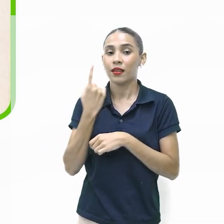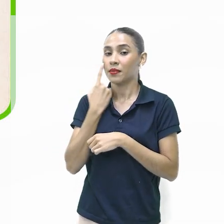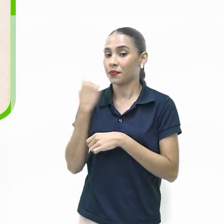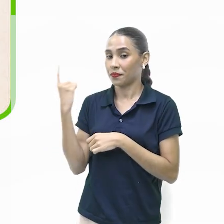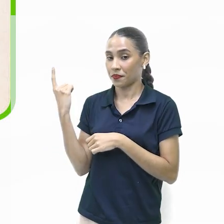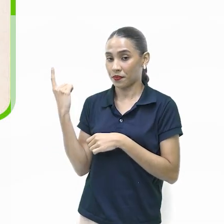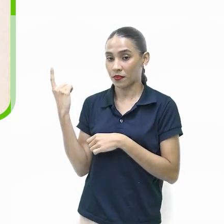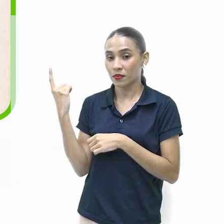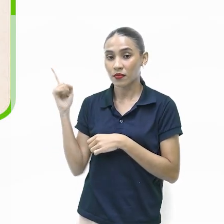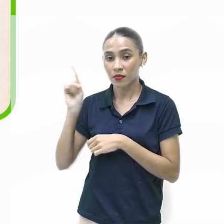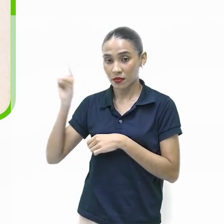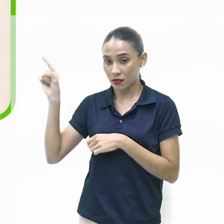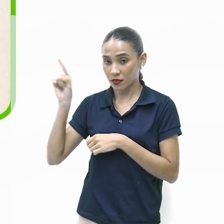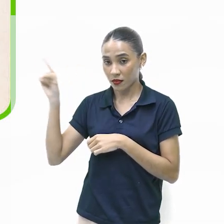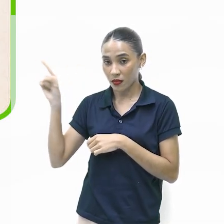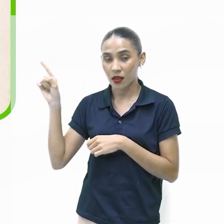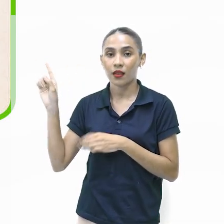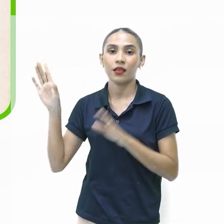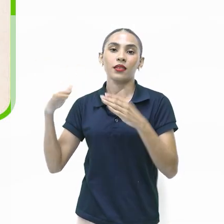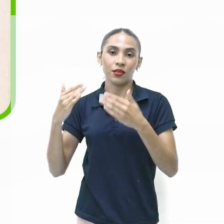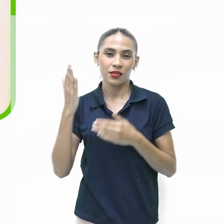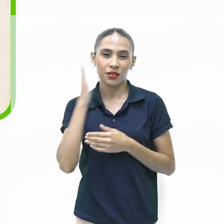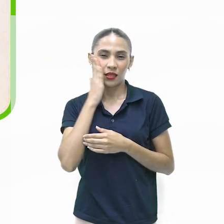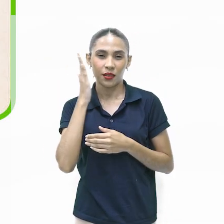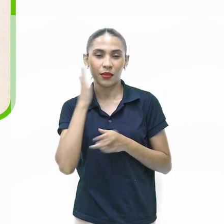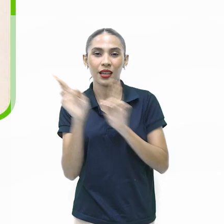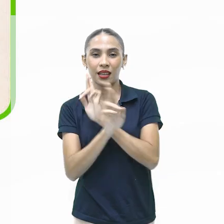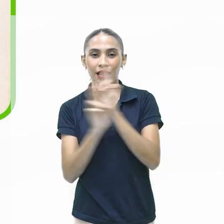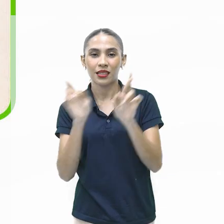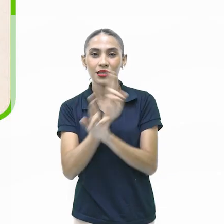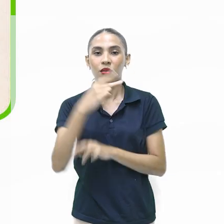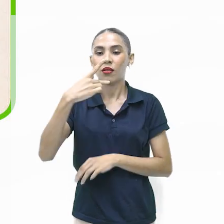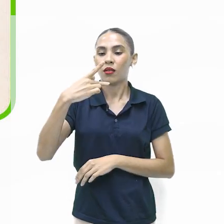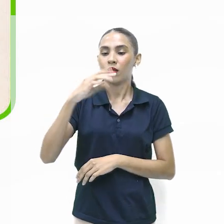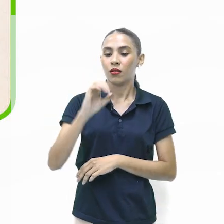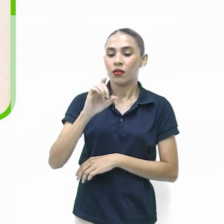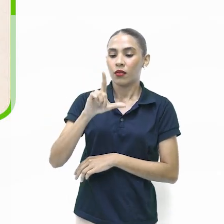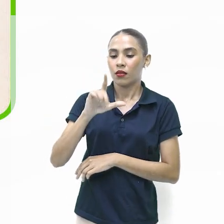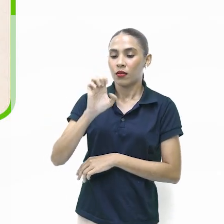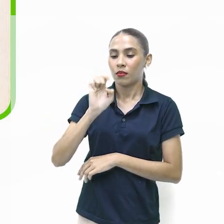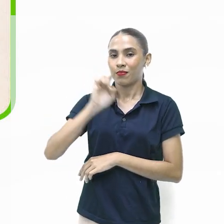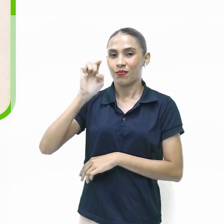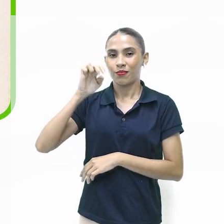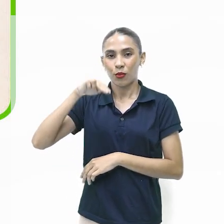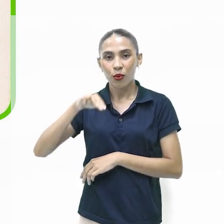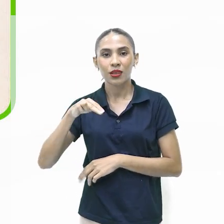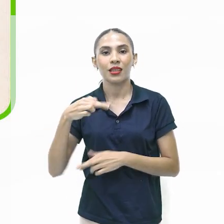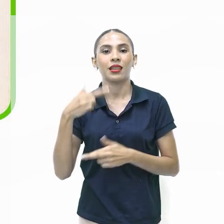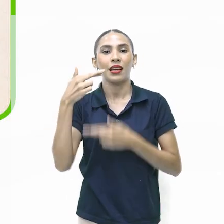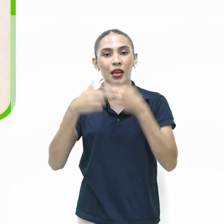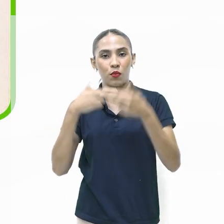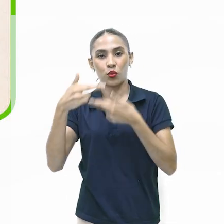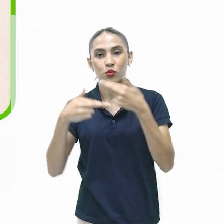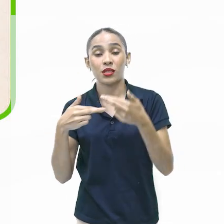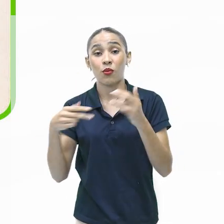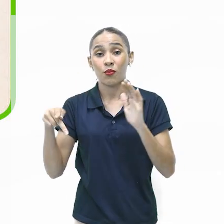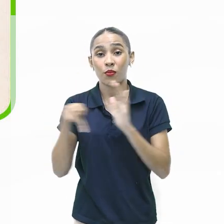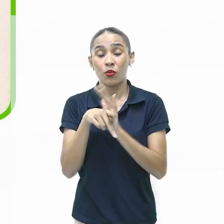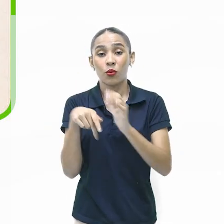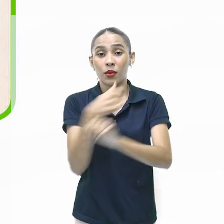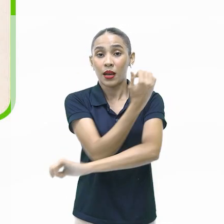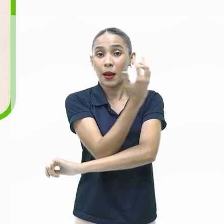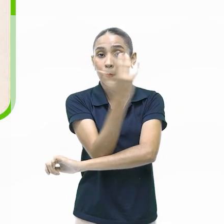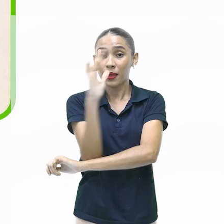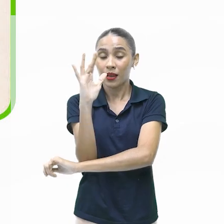aí nessa imagem a representação, tá? Então, a gente sabe da relação ali do pólen na reprodução das plantas,